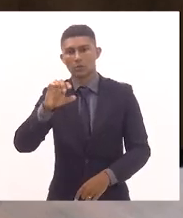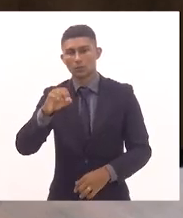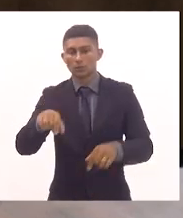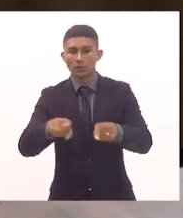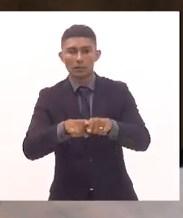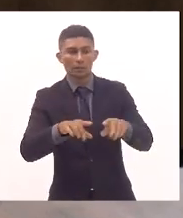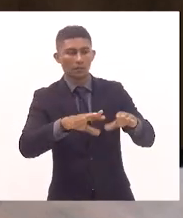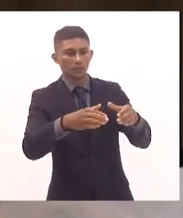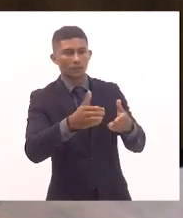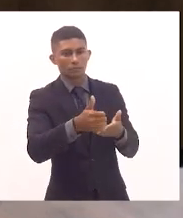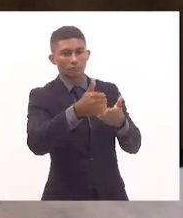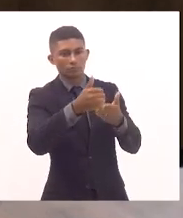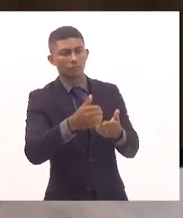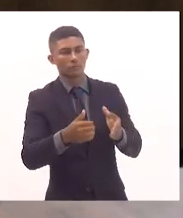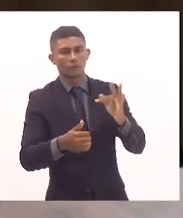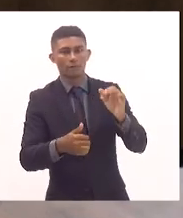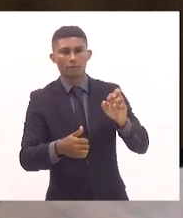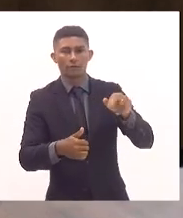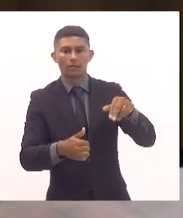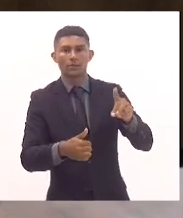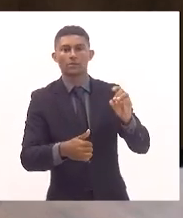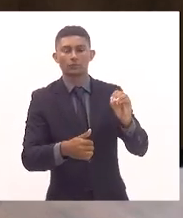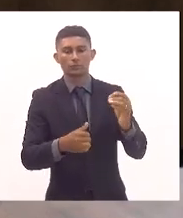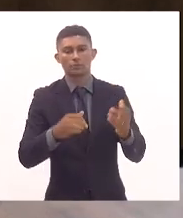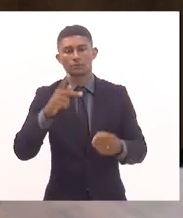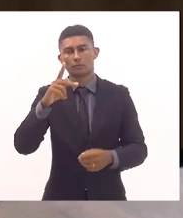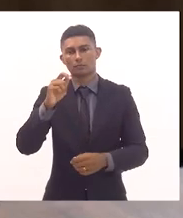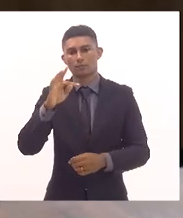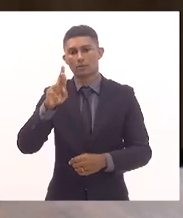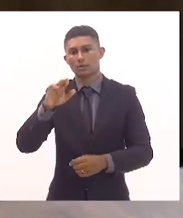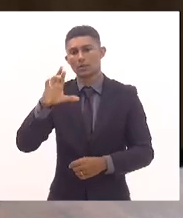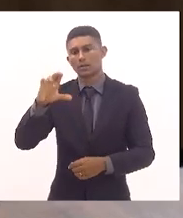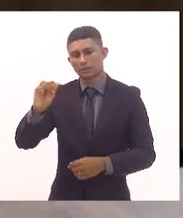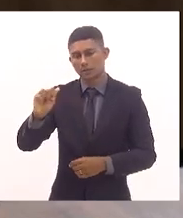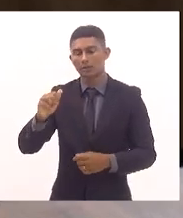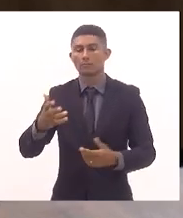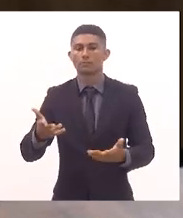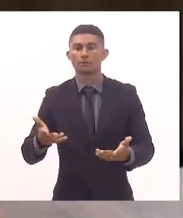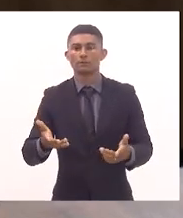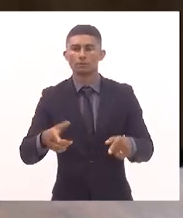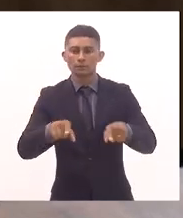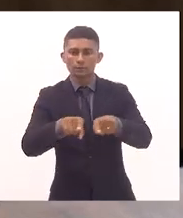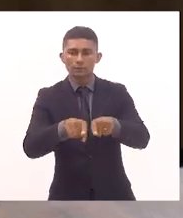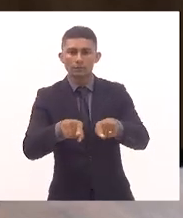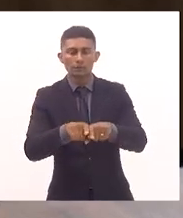o Fernando, a Patrícia. Agradeço também